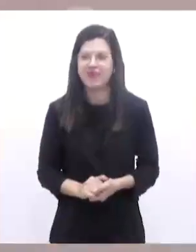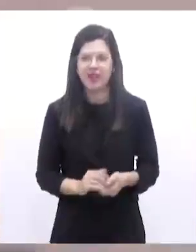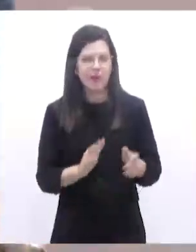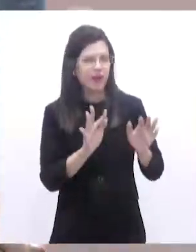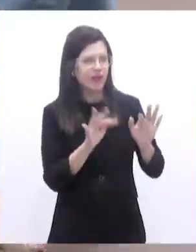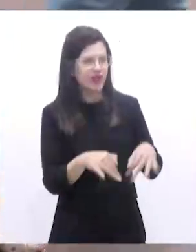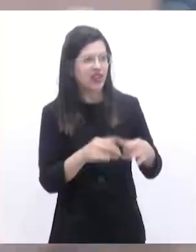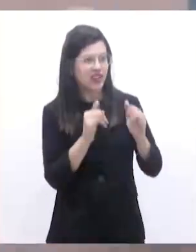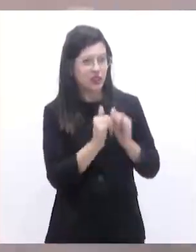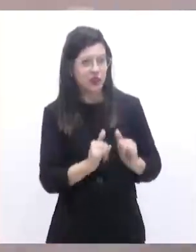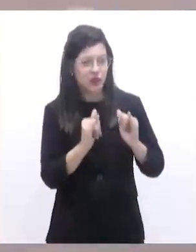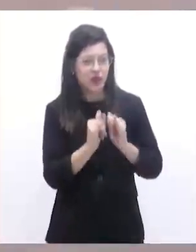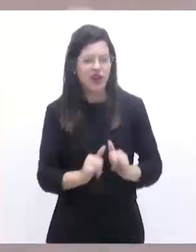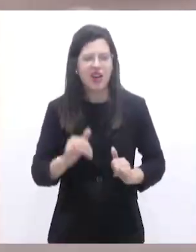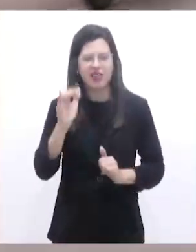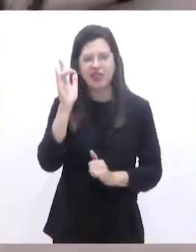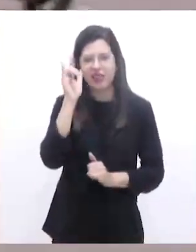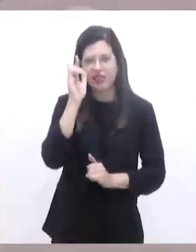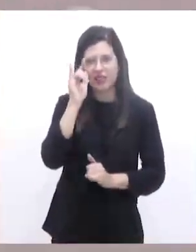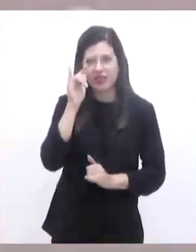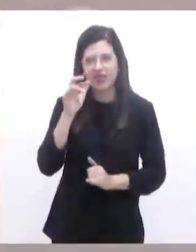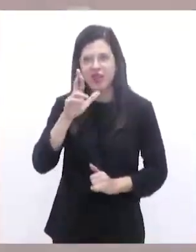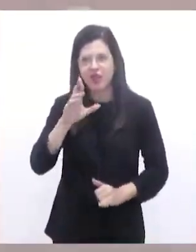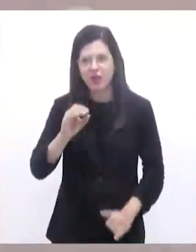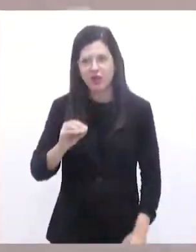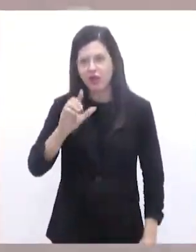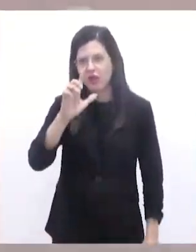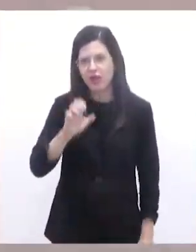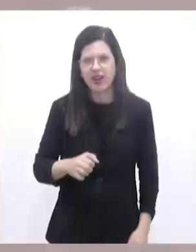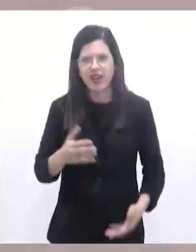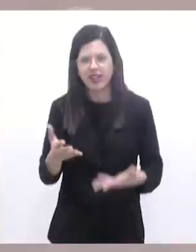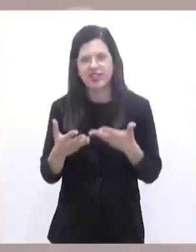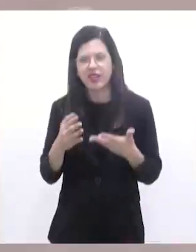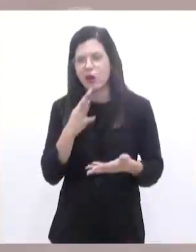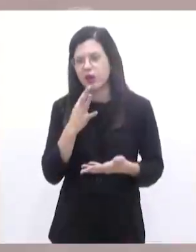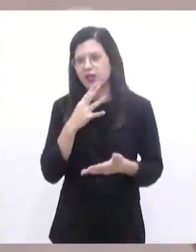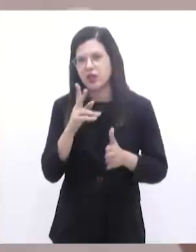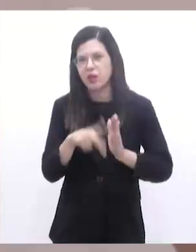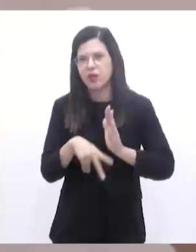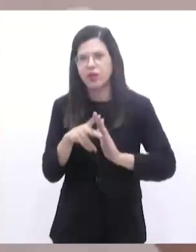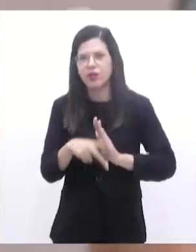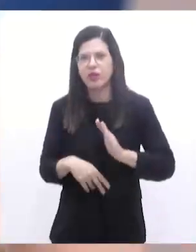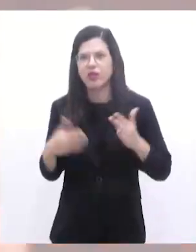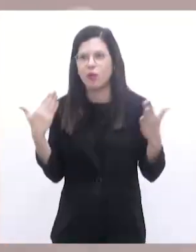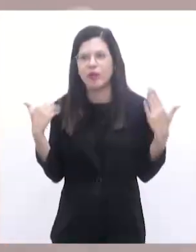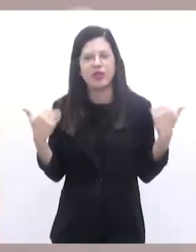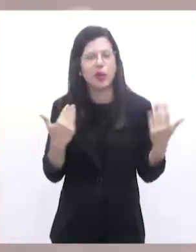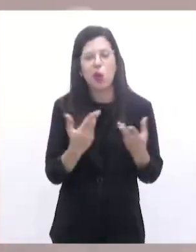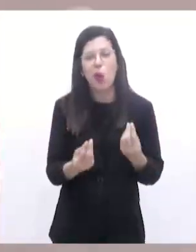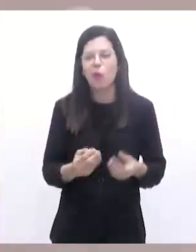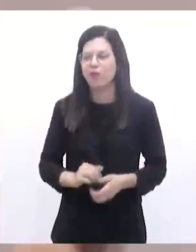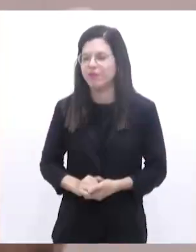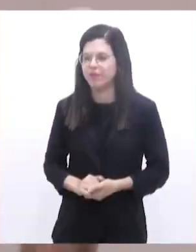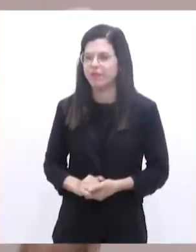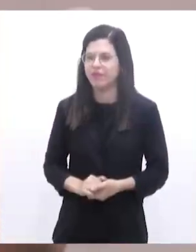finalizar, divulgando as redes sociais do Rolê Carioca, quem quiser saber mais sobre o projeto, quem quiser ficar por dentro dos passeios, como é que faz? Então, para ficar por dentro